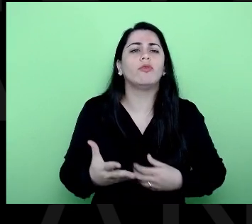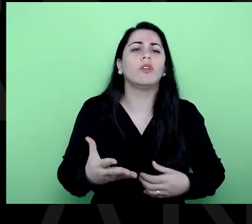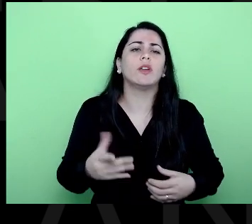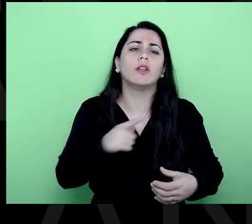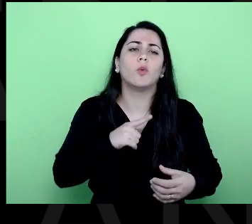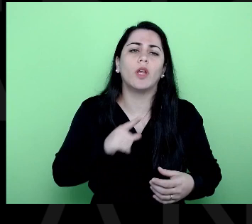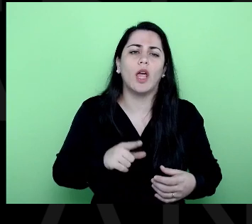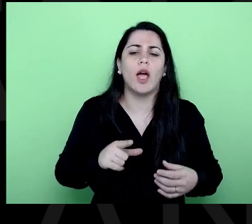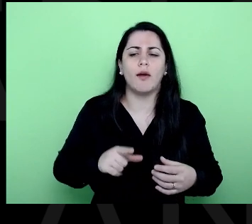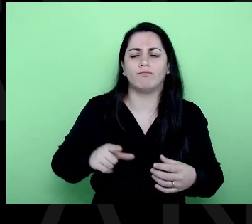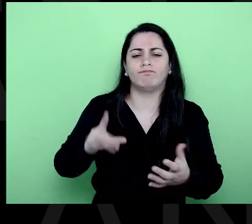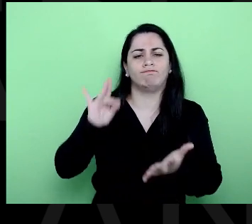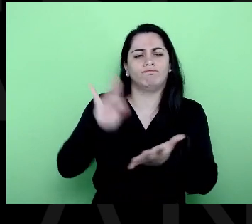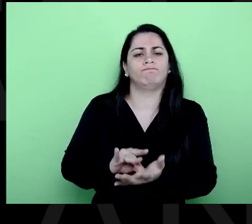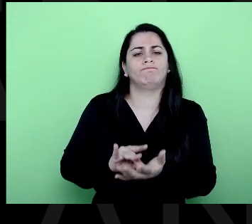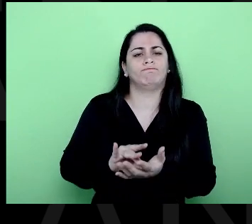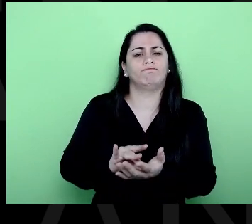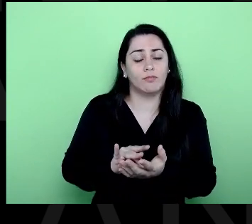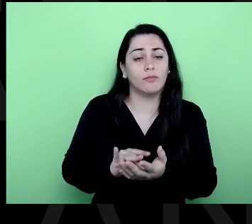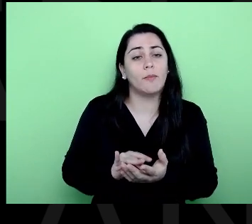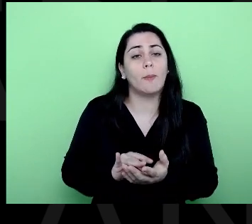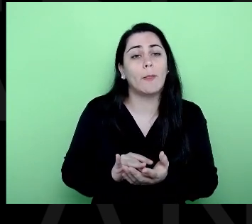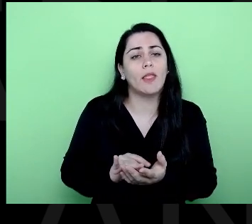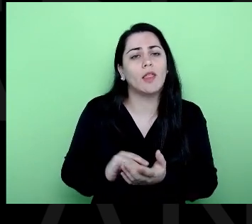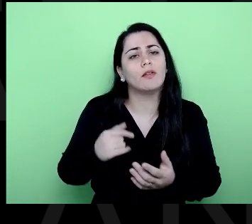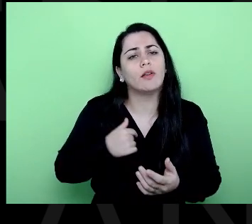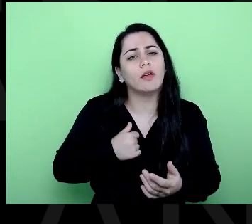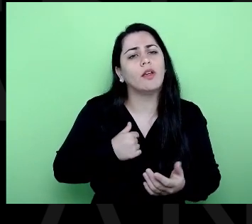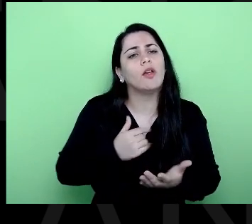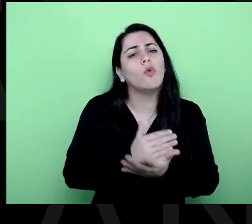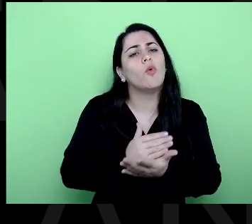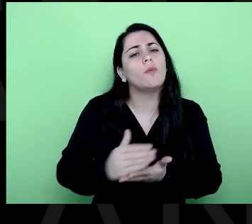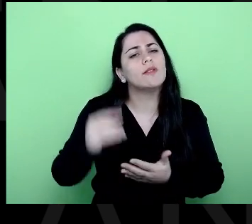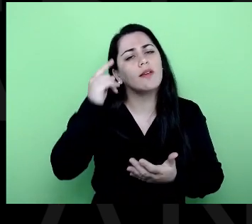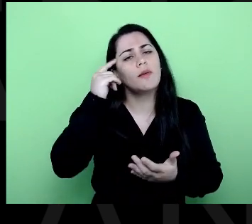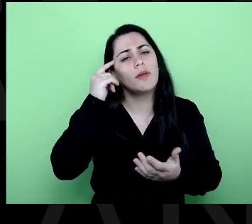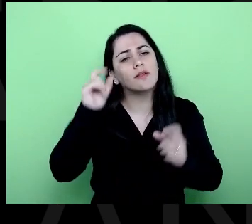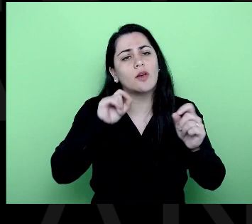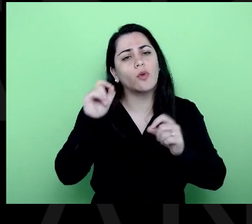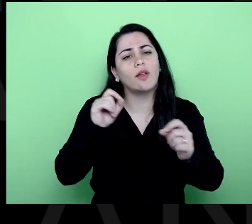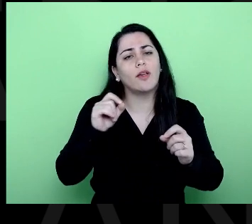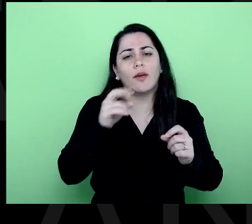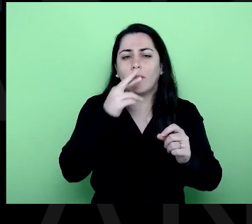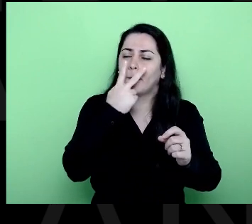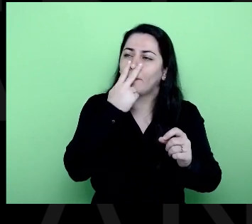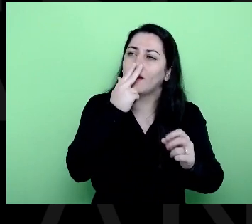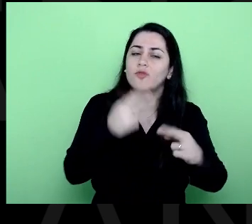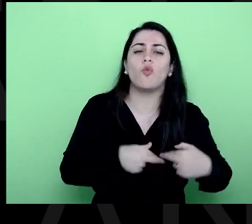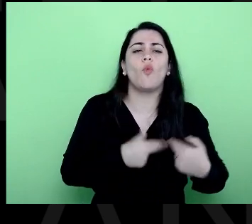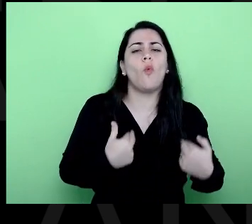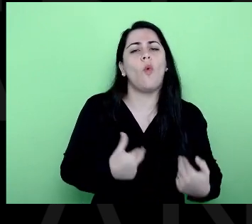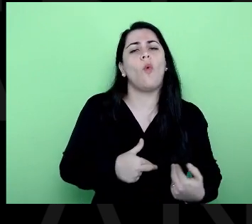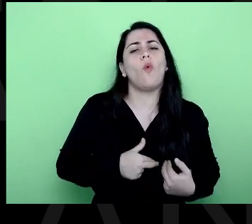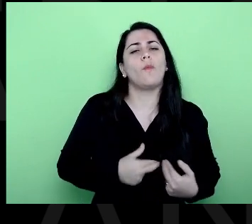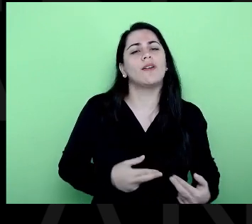biografia definitiva, não sei o quê. Eu comecei a encarar como um romance histórico, sabe? Assim,